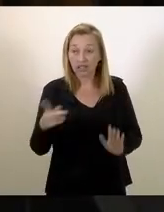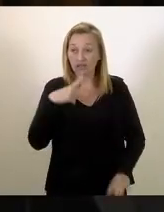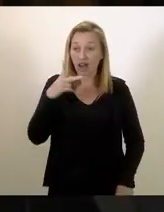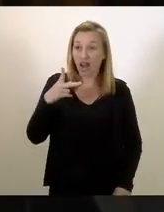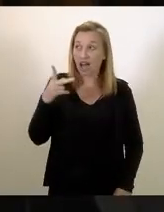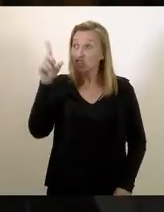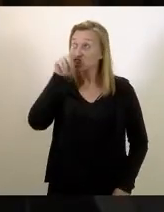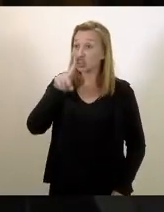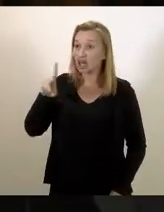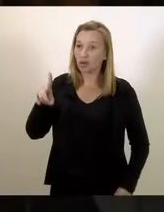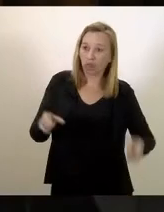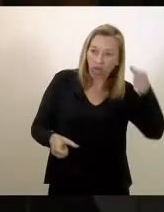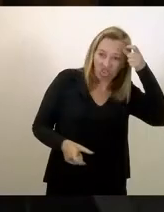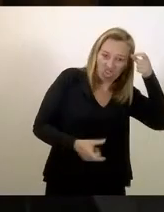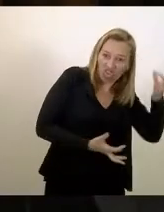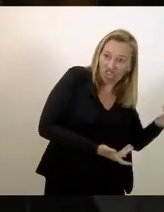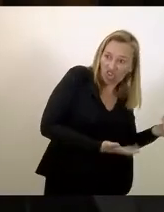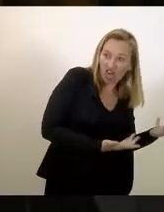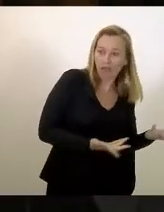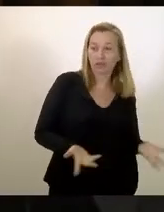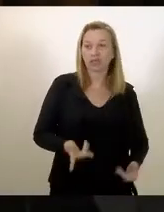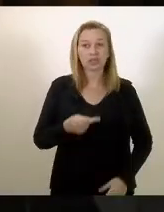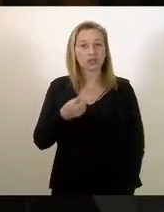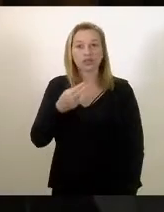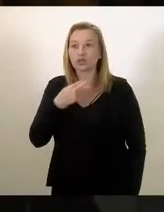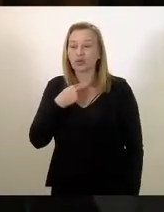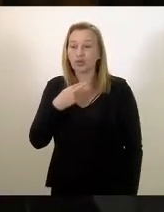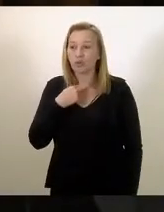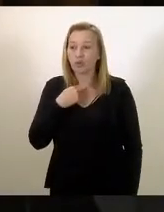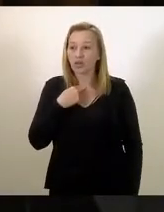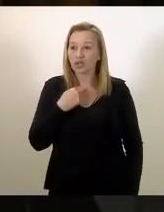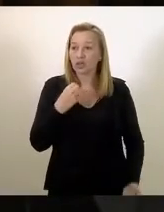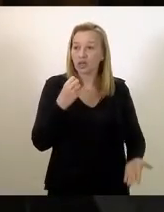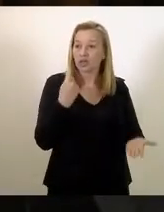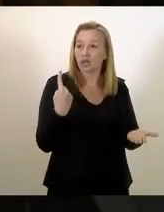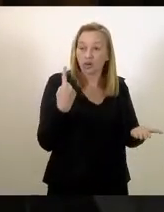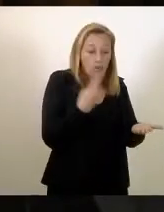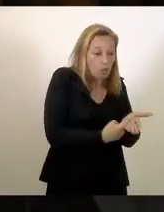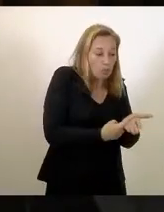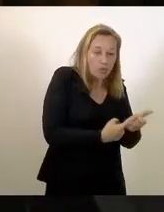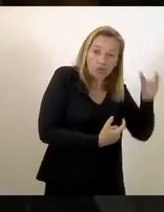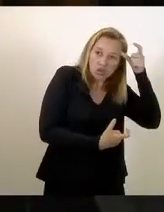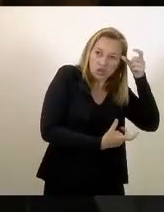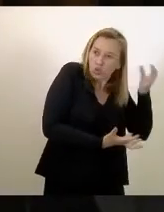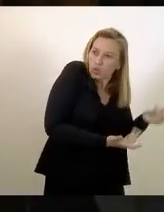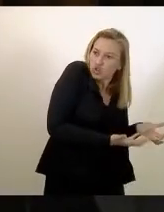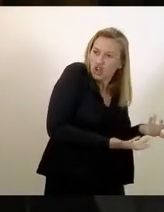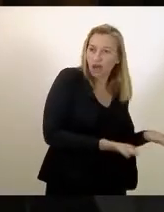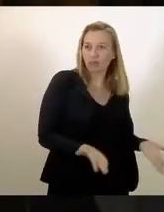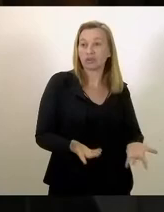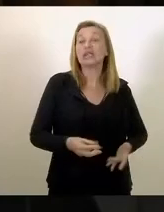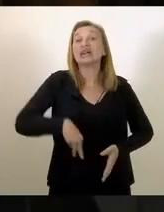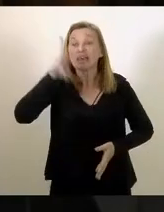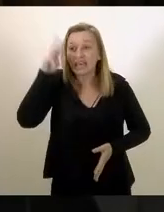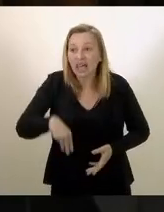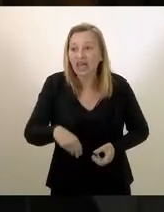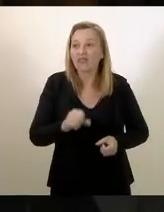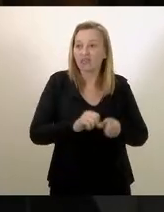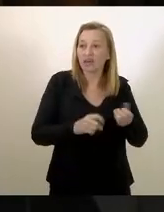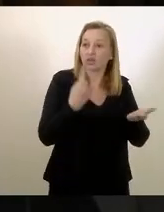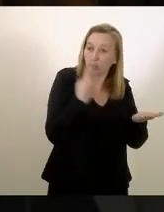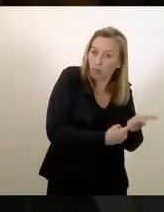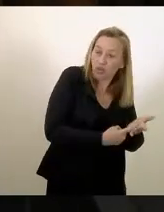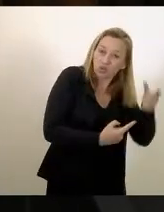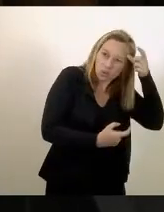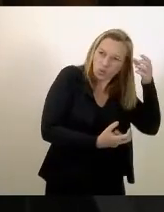diabo você não pode fazer trato com o diabo quem faz trato com o diabo já perdeu